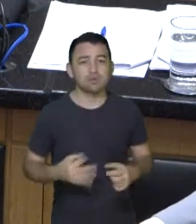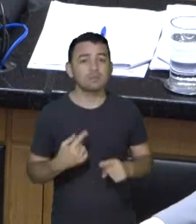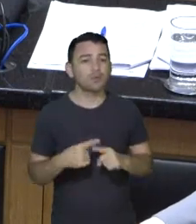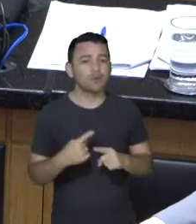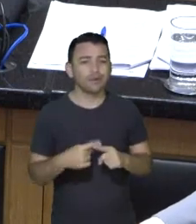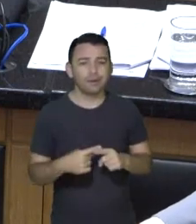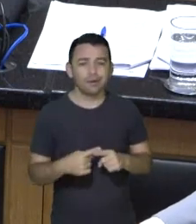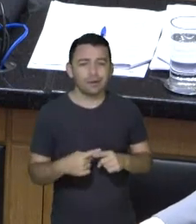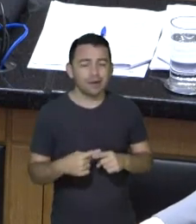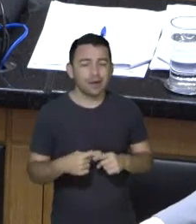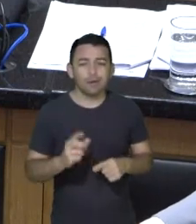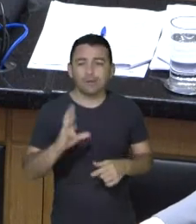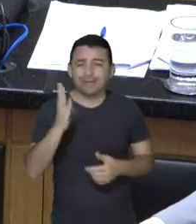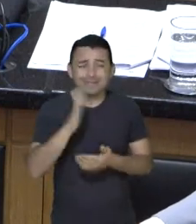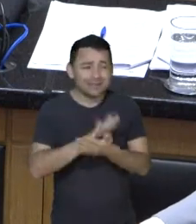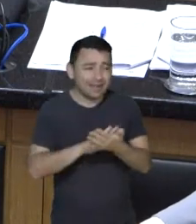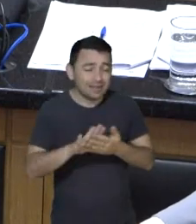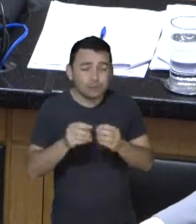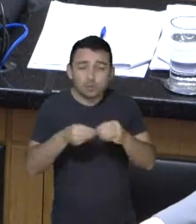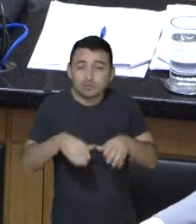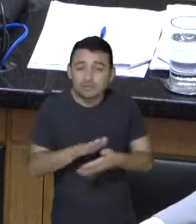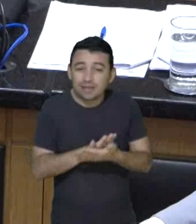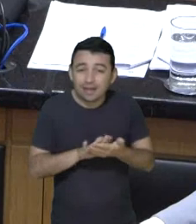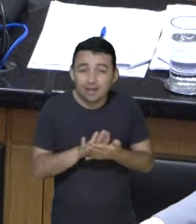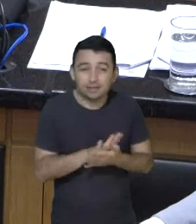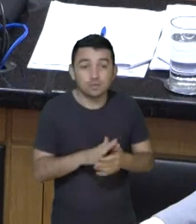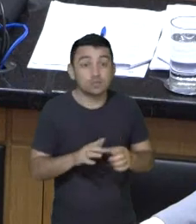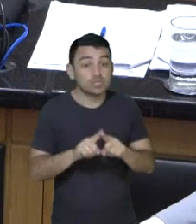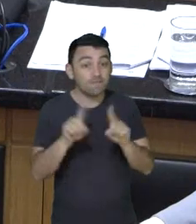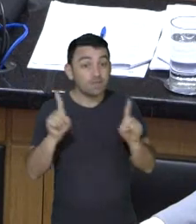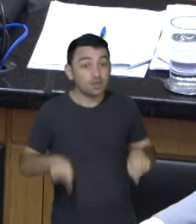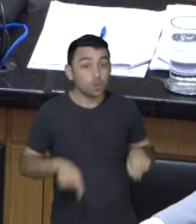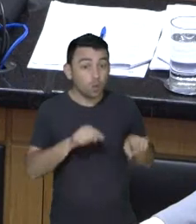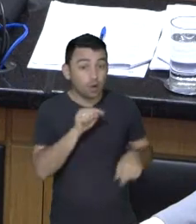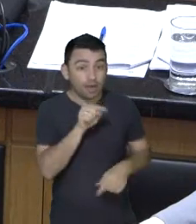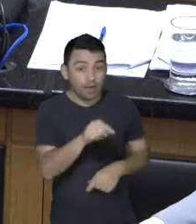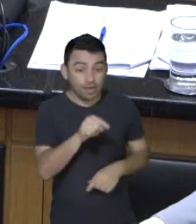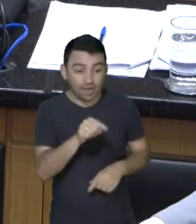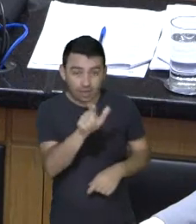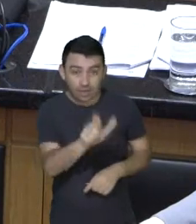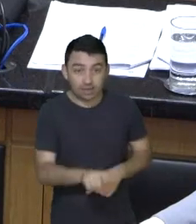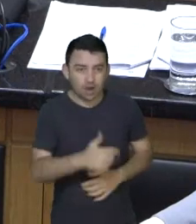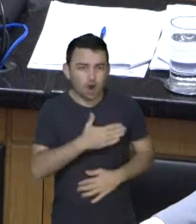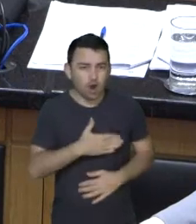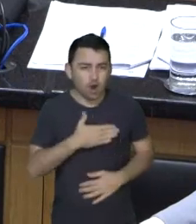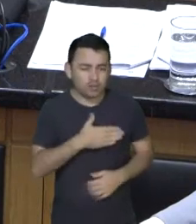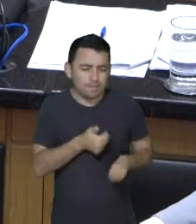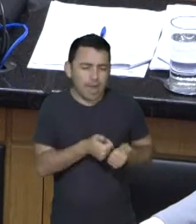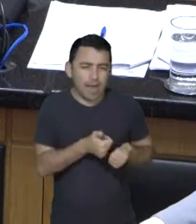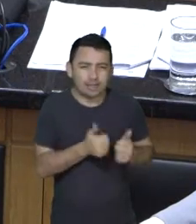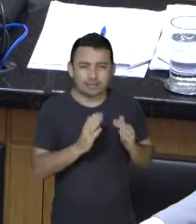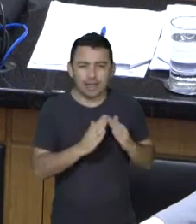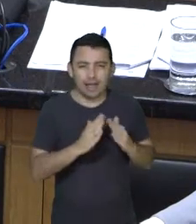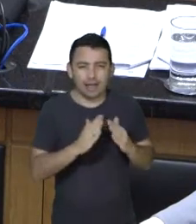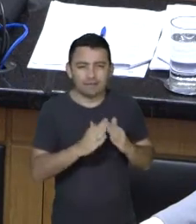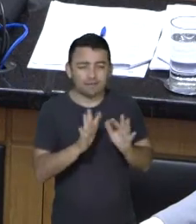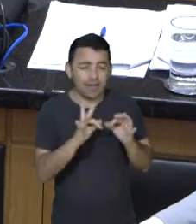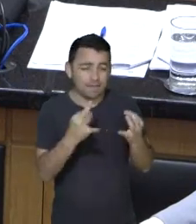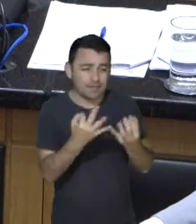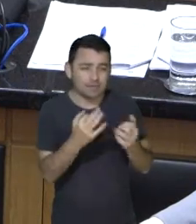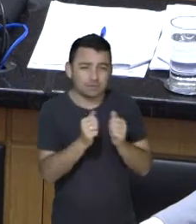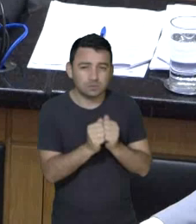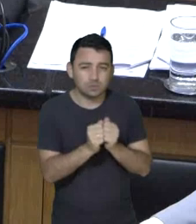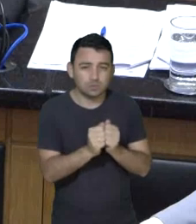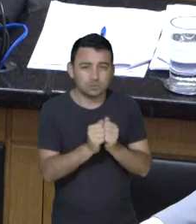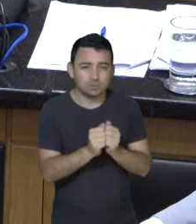vai causar nenhum prejuízo. E um servidor satisfeito, perto de casa, da sua família,